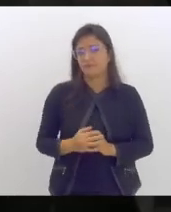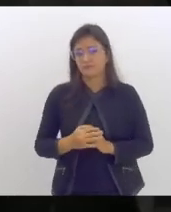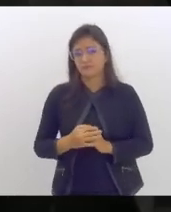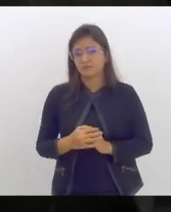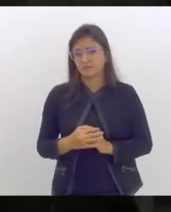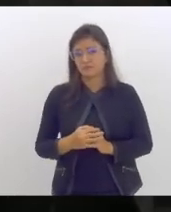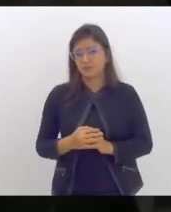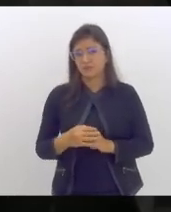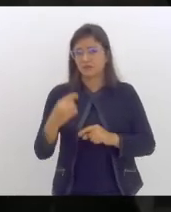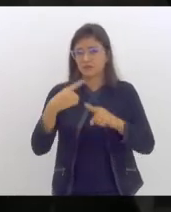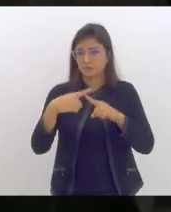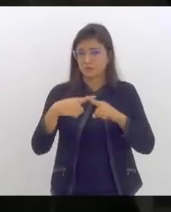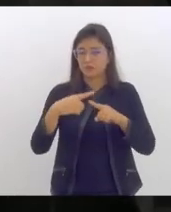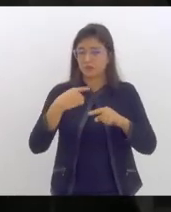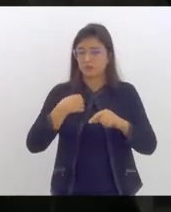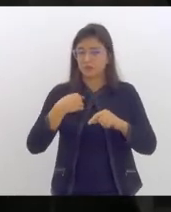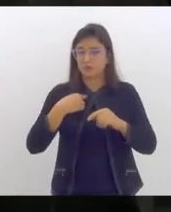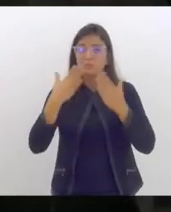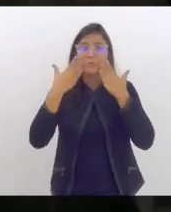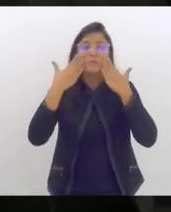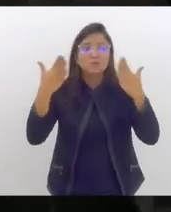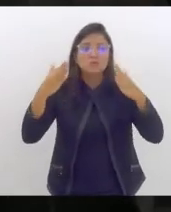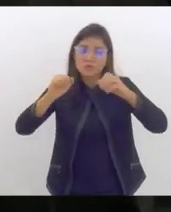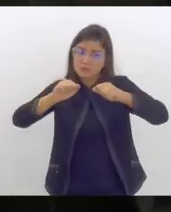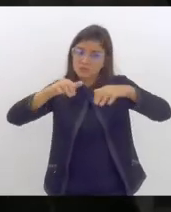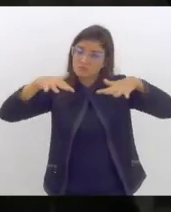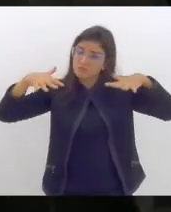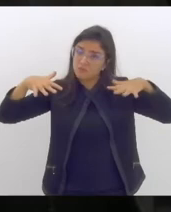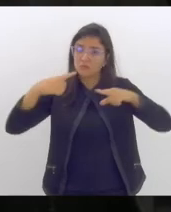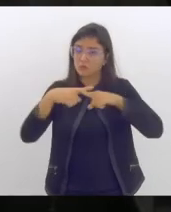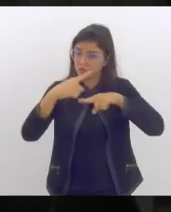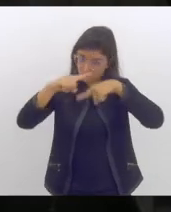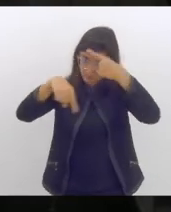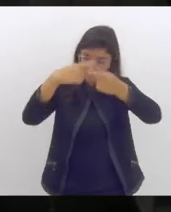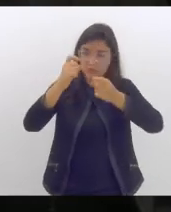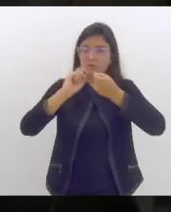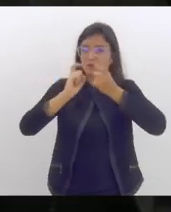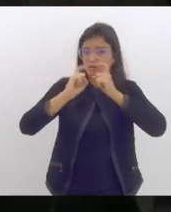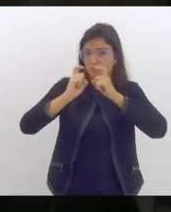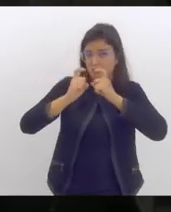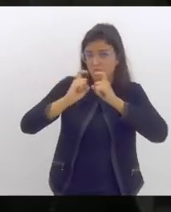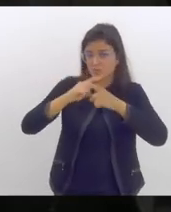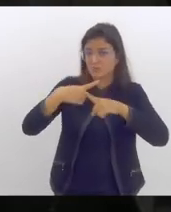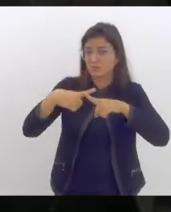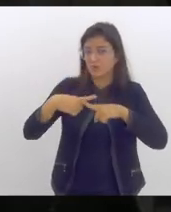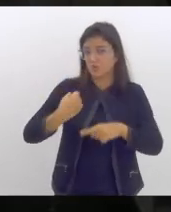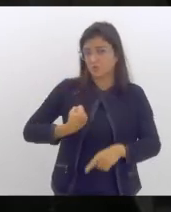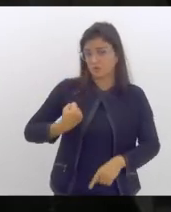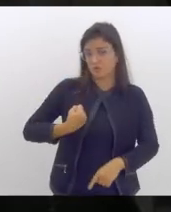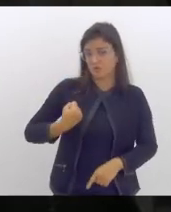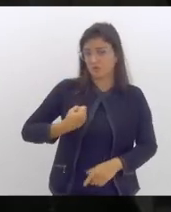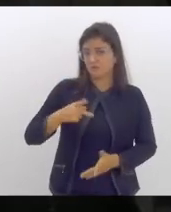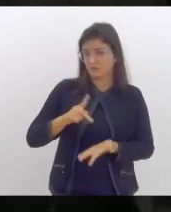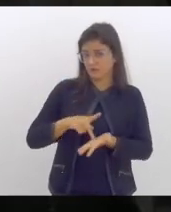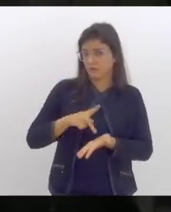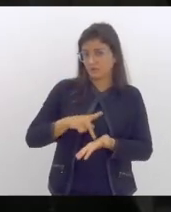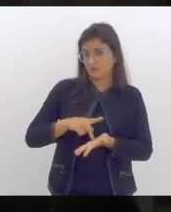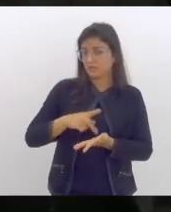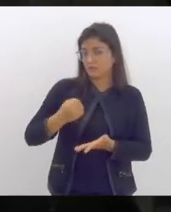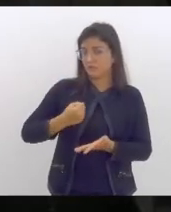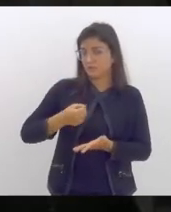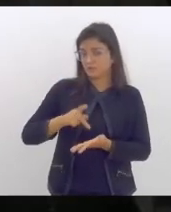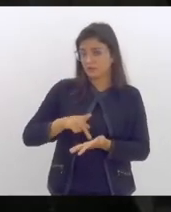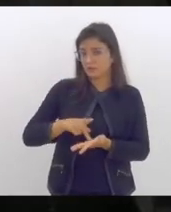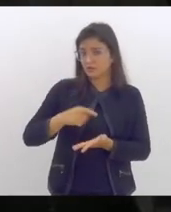e queria fazer em público, né, porque a gente vai ser objeto de reunião, dos números reais tirados